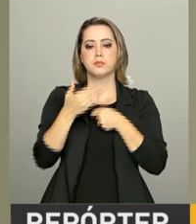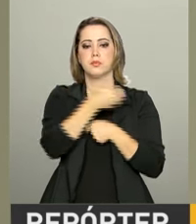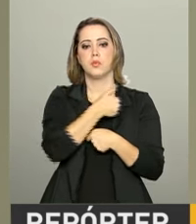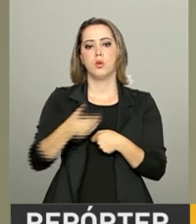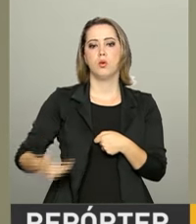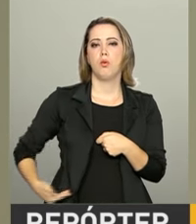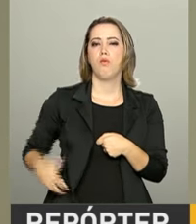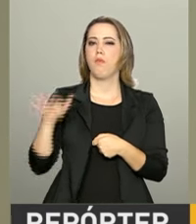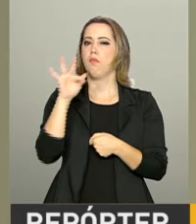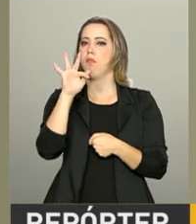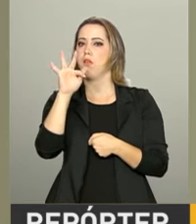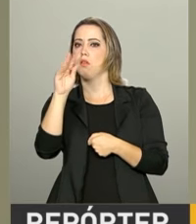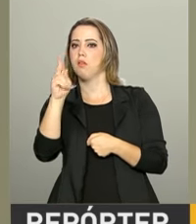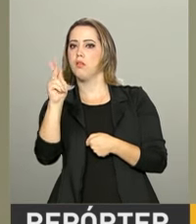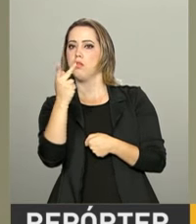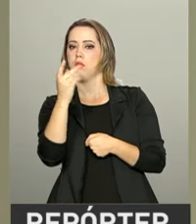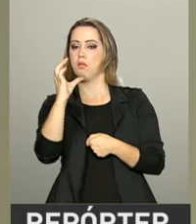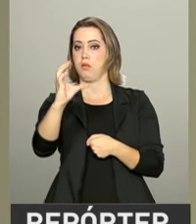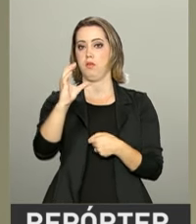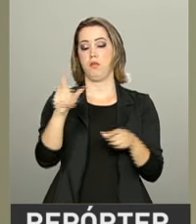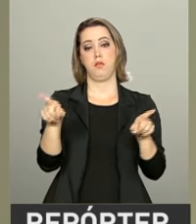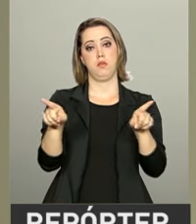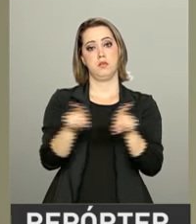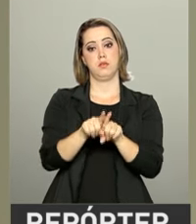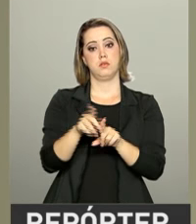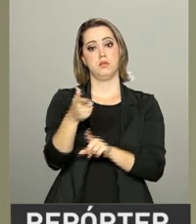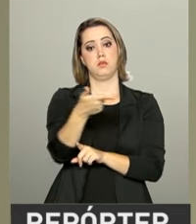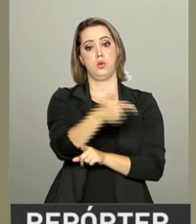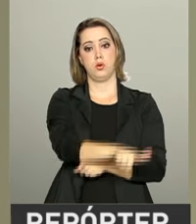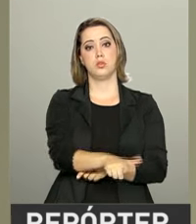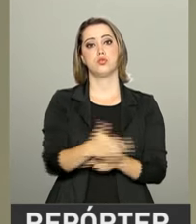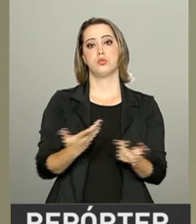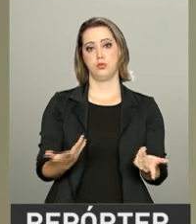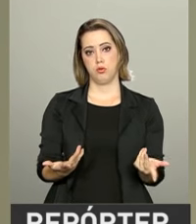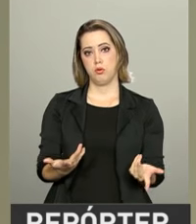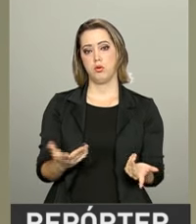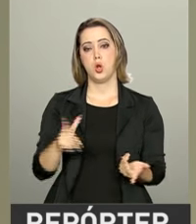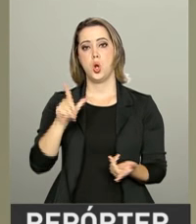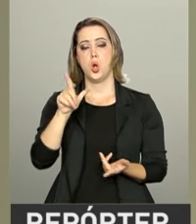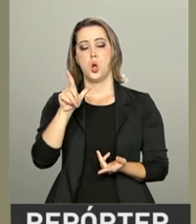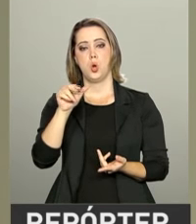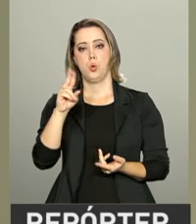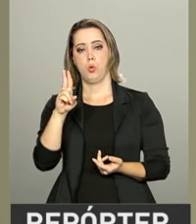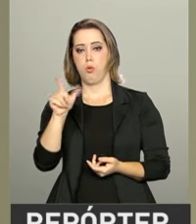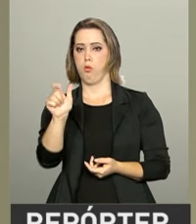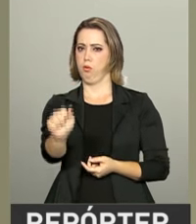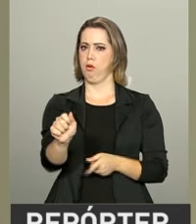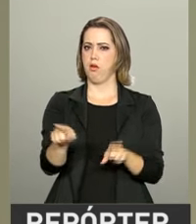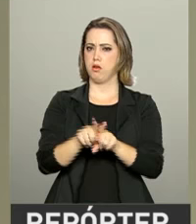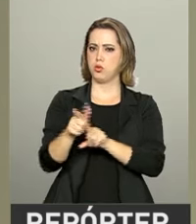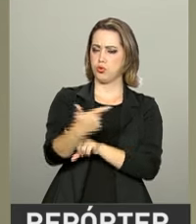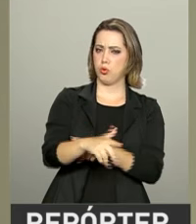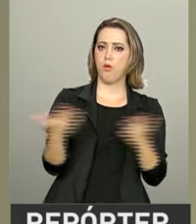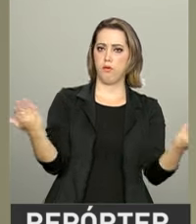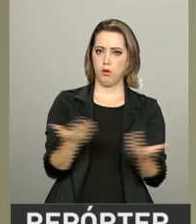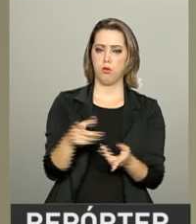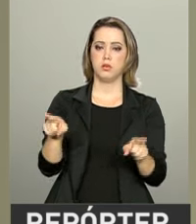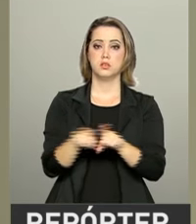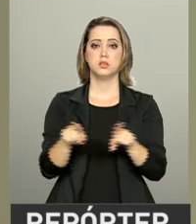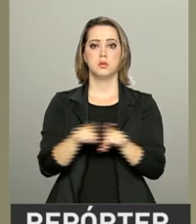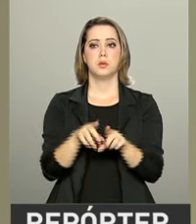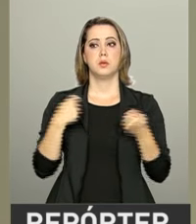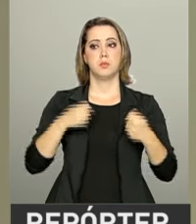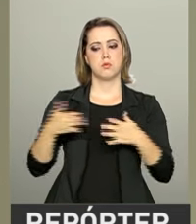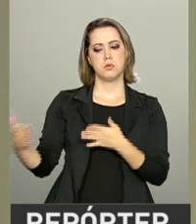Fernando Henrique, governo Lula e agora de novo, no sentido de que haja uma convergência. Uma convergência entre